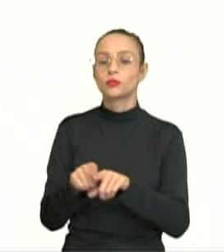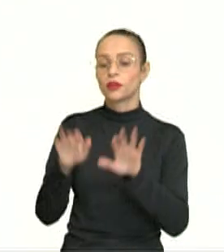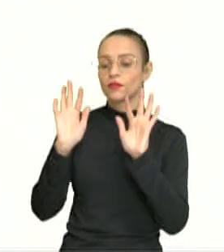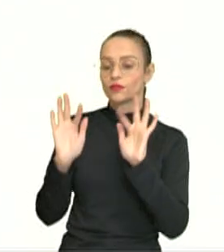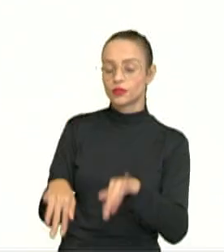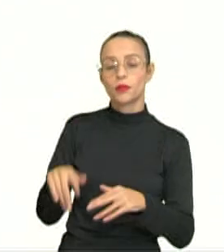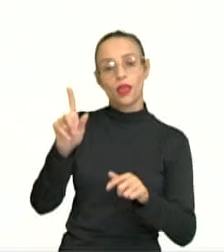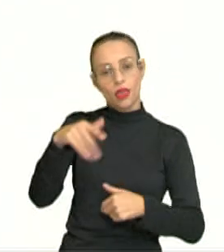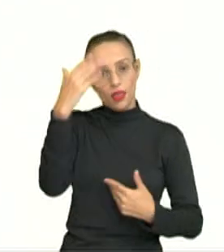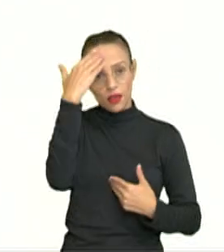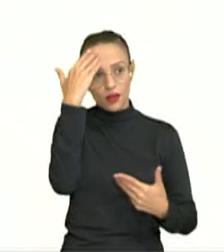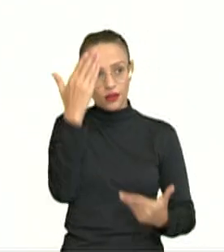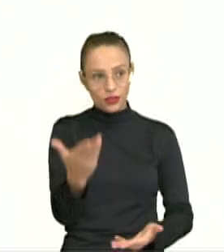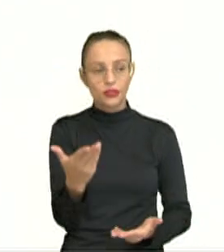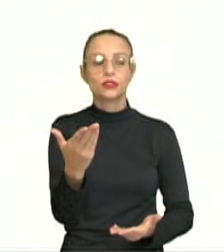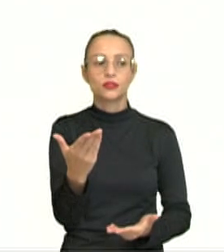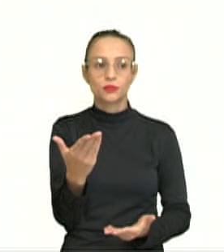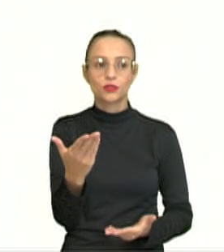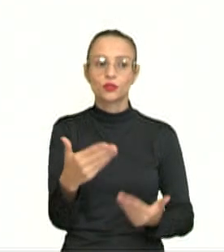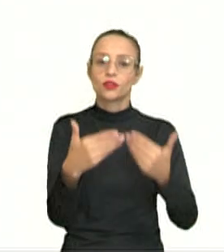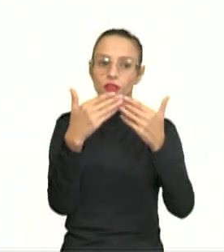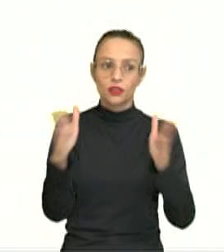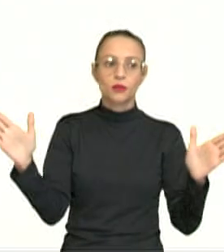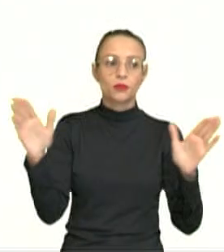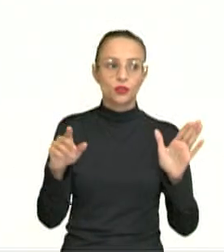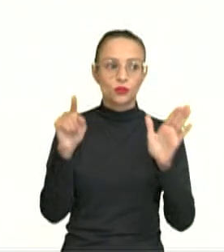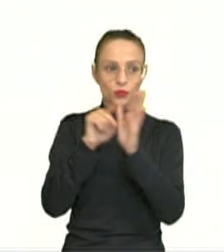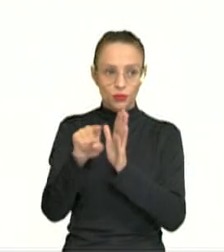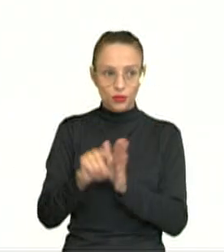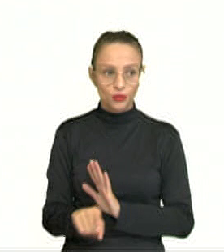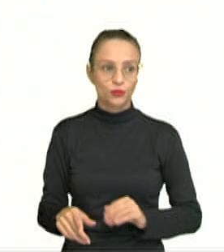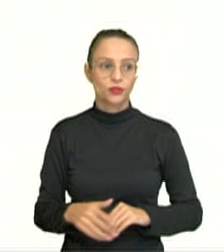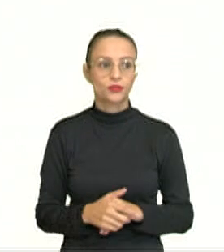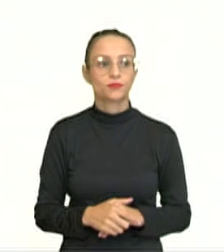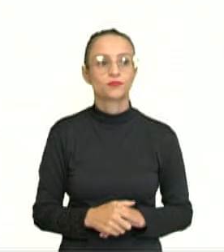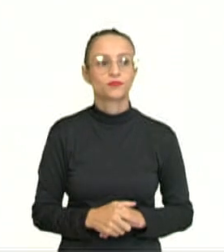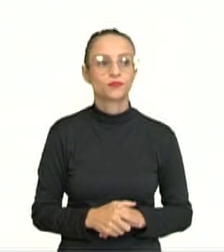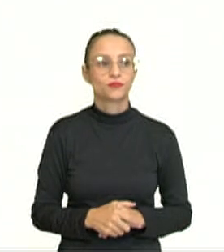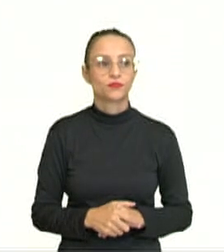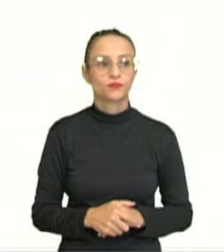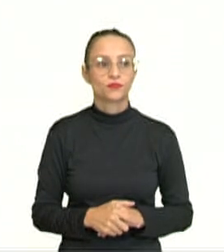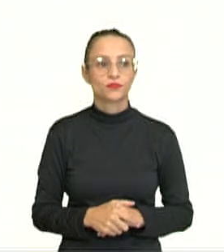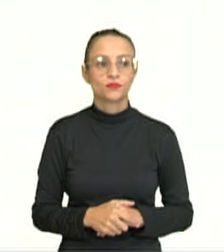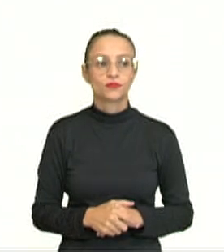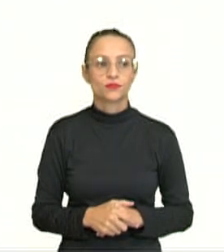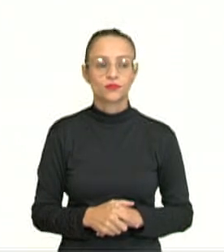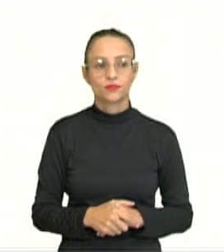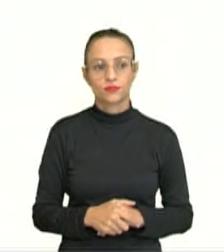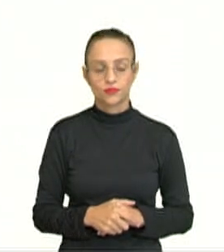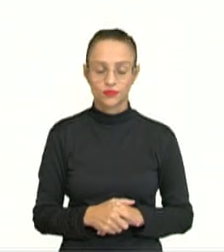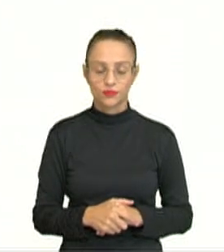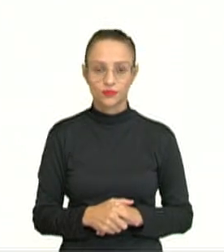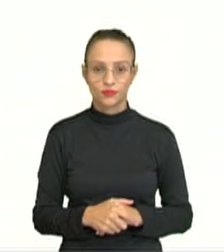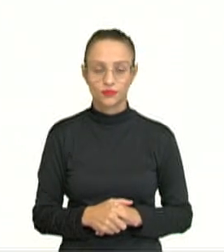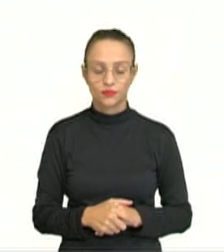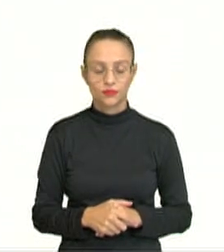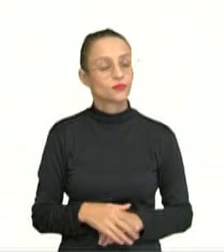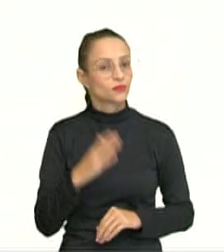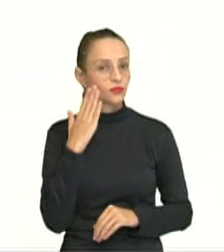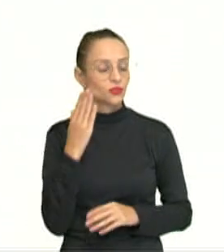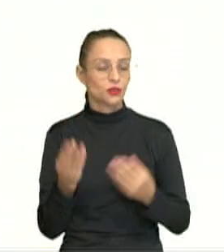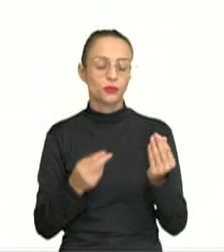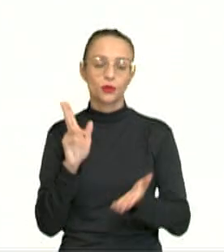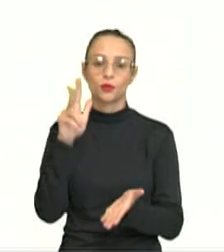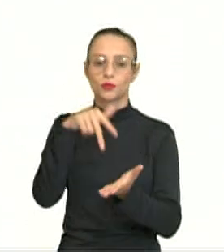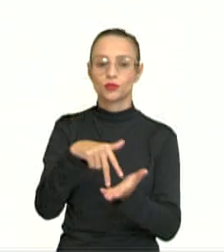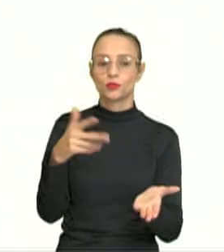é o agradecimento e a abertura para perguntas, se possível, ok? Saber posicionar-se